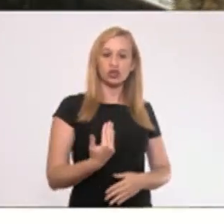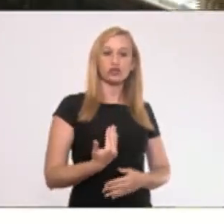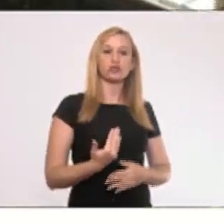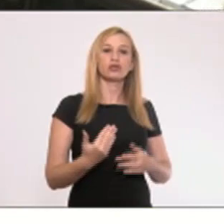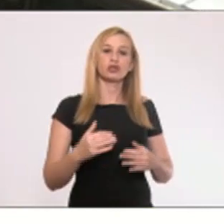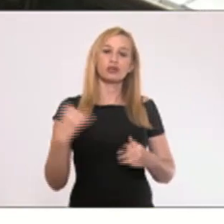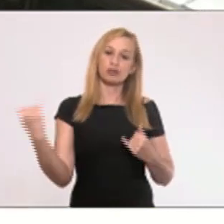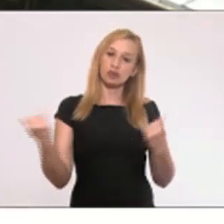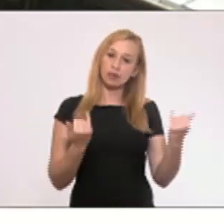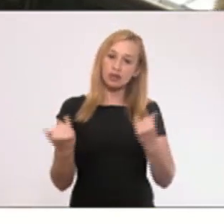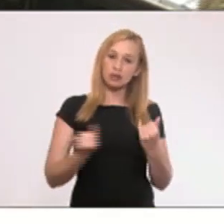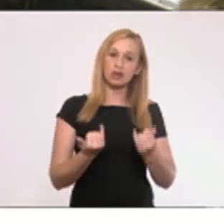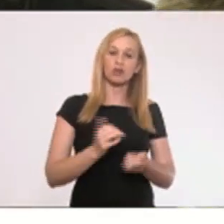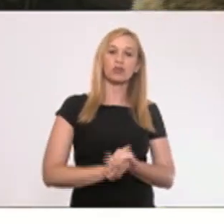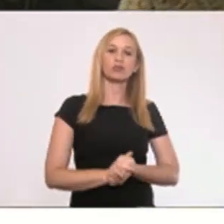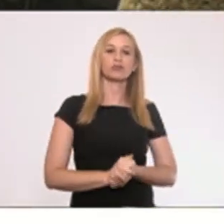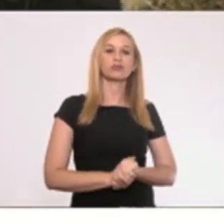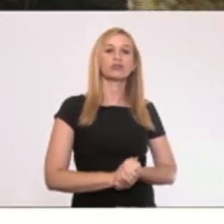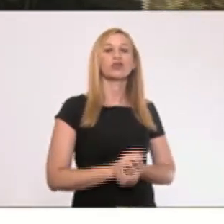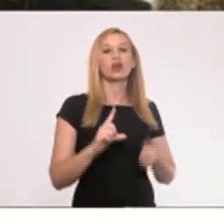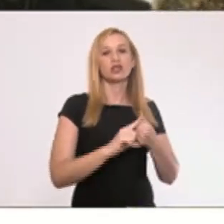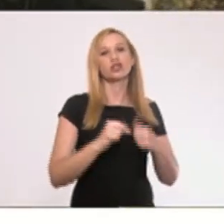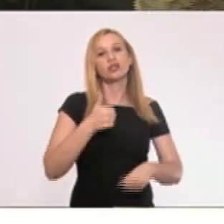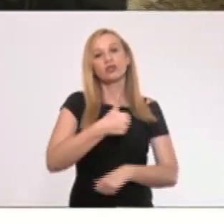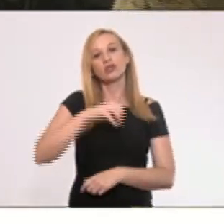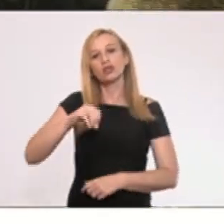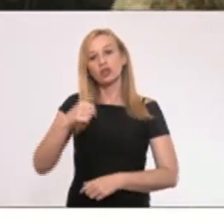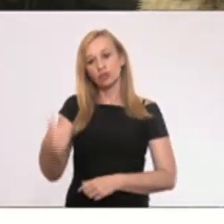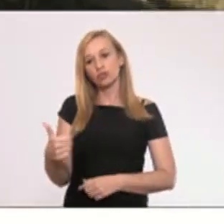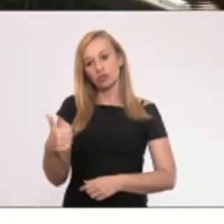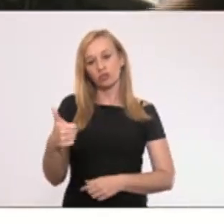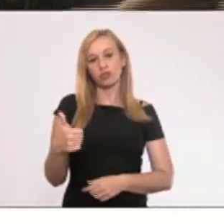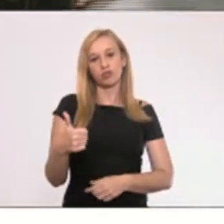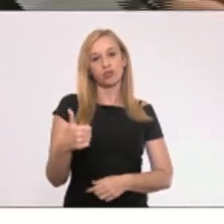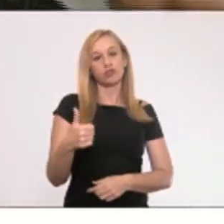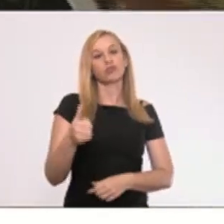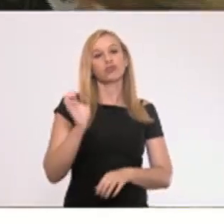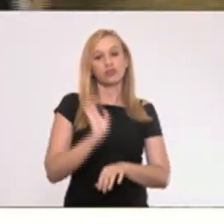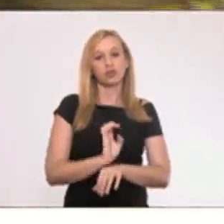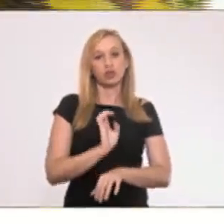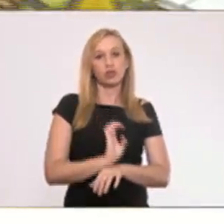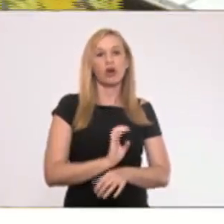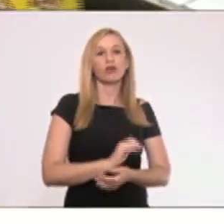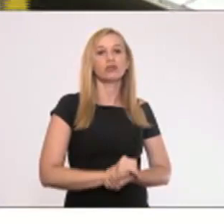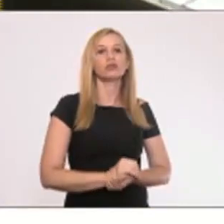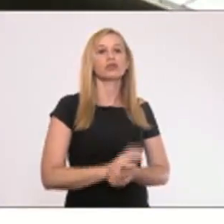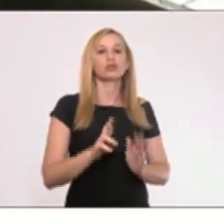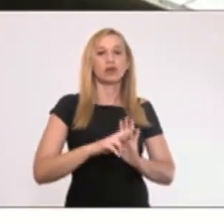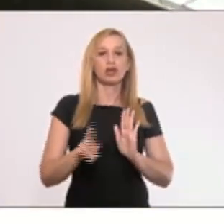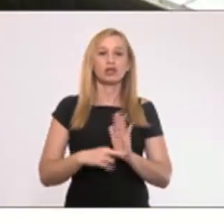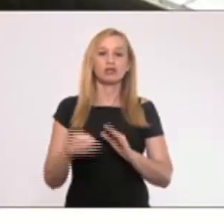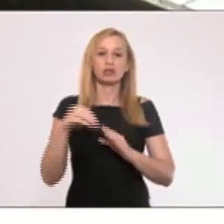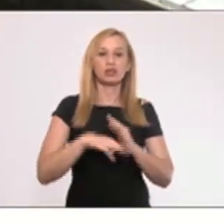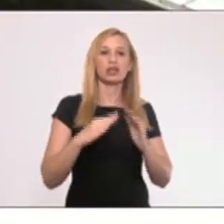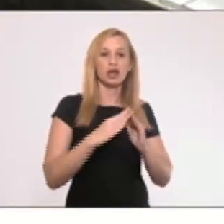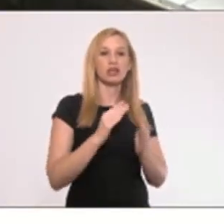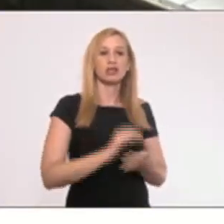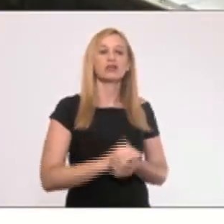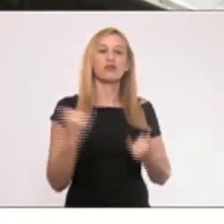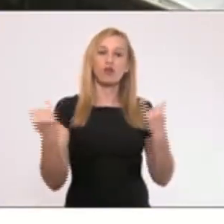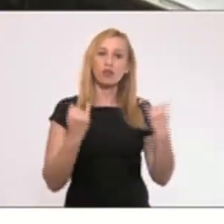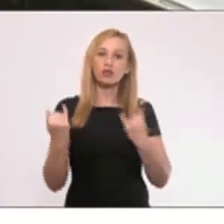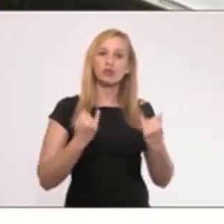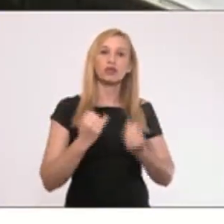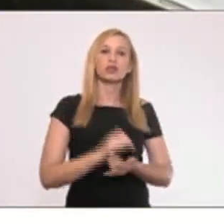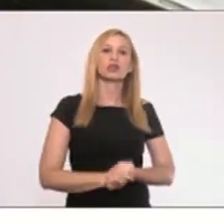informação de acordo com o artigo 101 da Constituição Estadual e 107 do regimento interno aqui dessa casa.